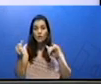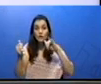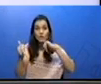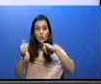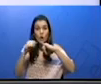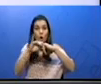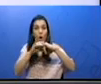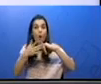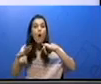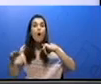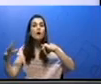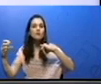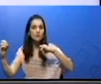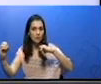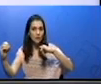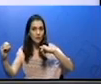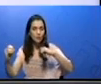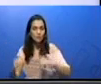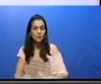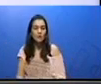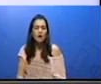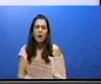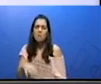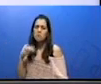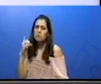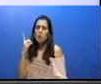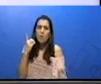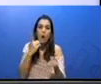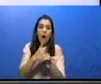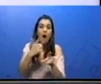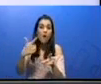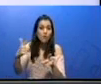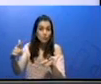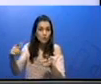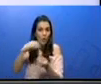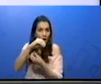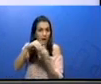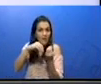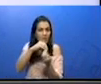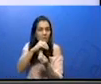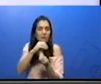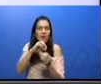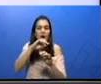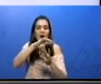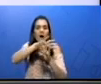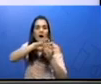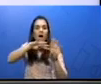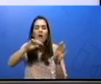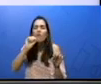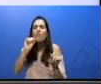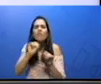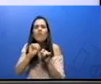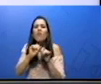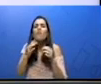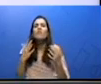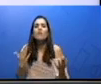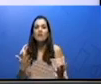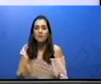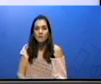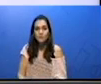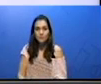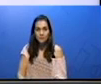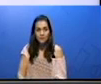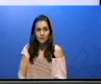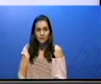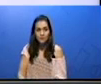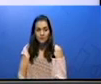experimento. Para eu descobrir os outros elementos faltantes, eu vou comparar o segundo experimento com o primeiro. Então, de